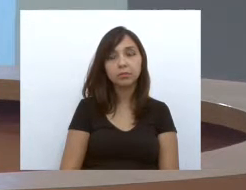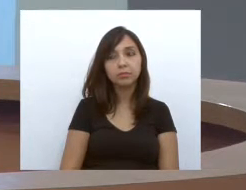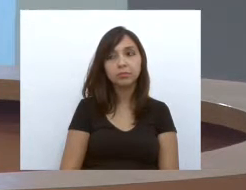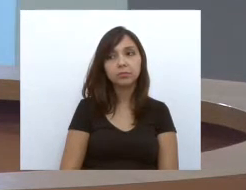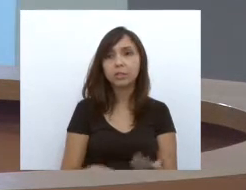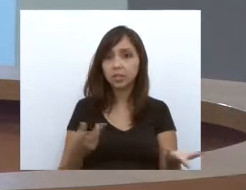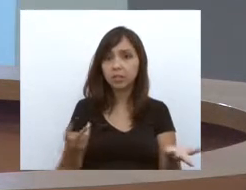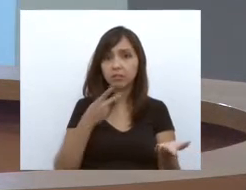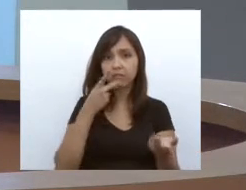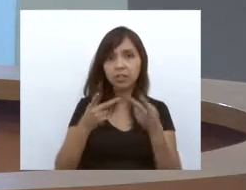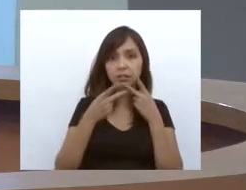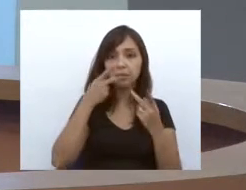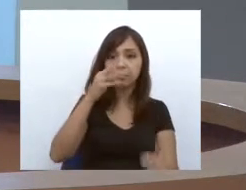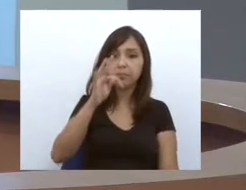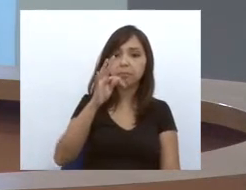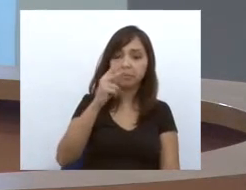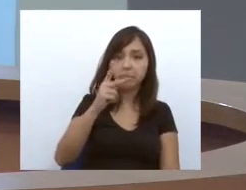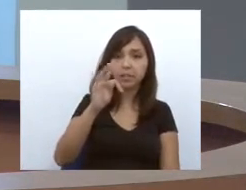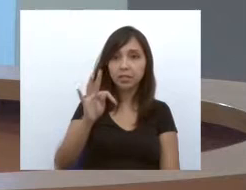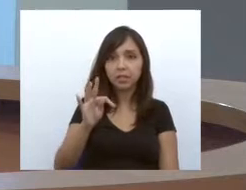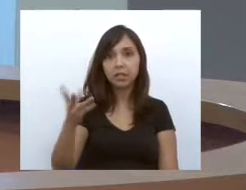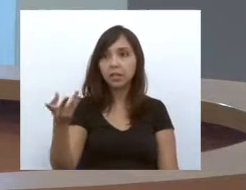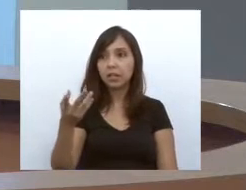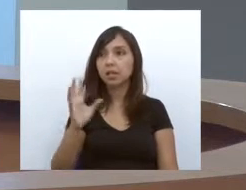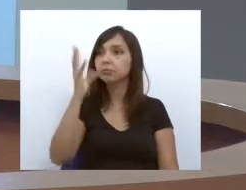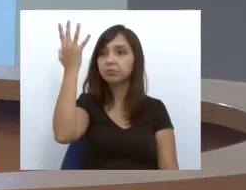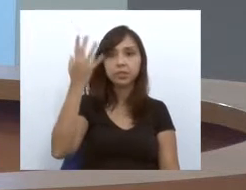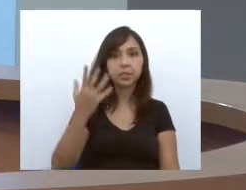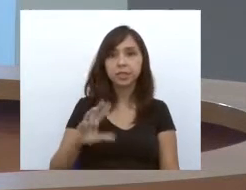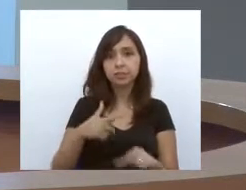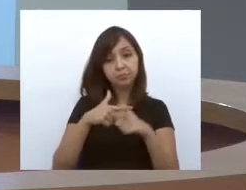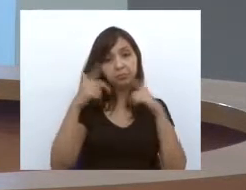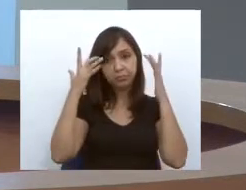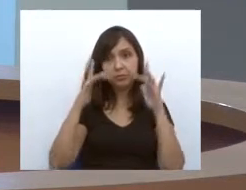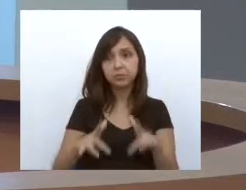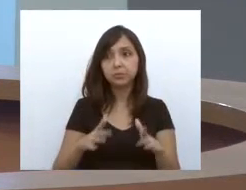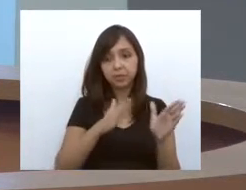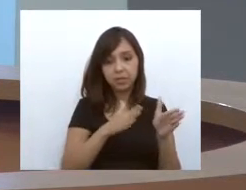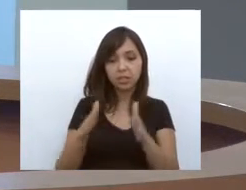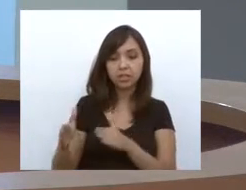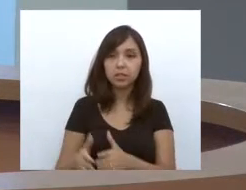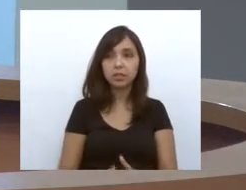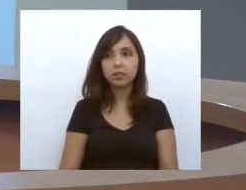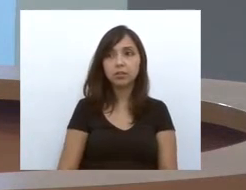É falar PT, o pessoal fica bravo. Não sei o que acontece, Paulo Sérgio. Pela ordem, senhor presidente.